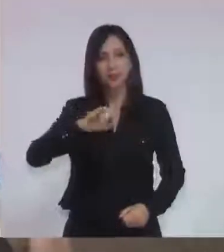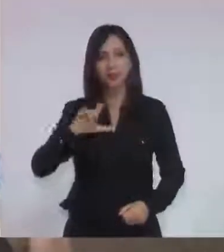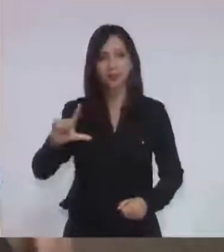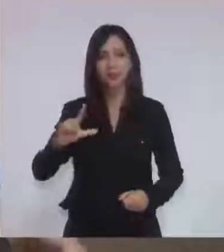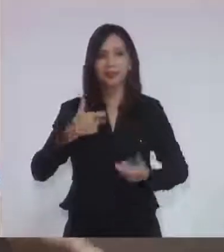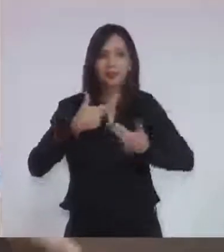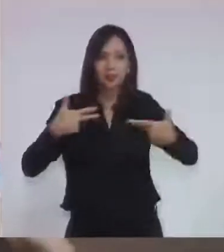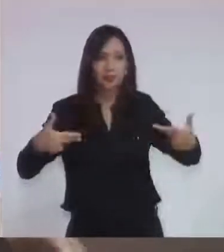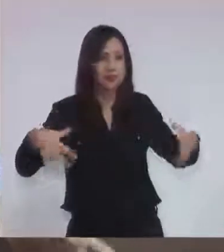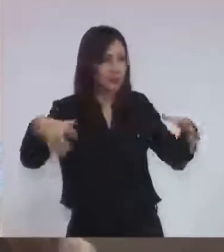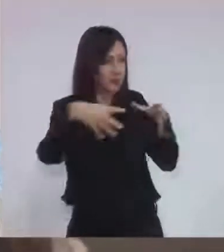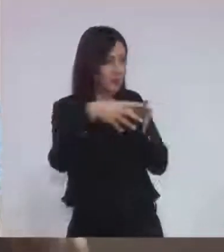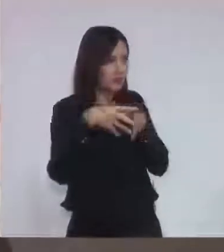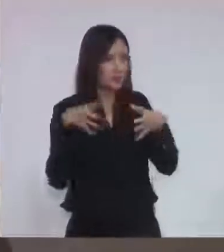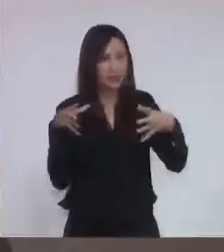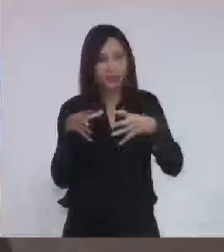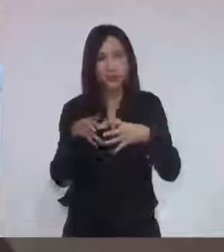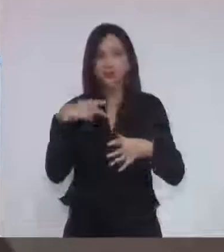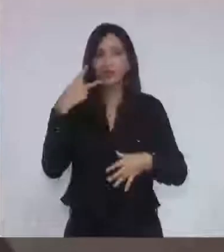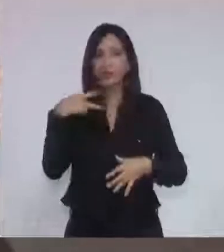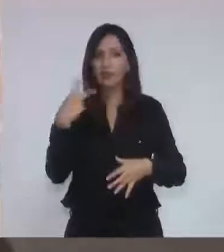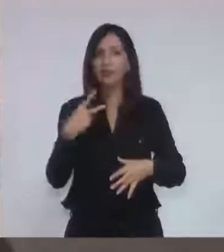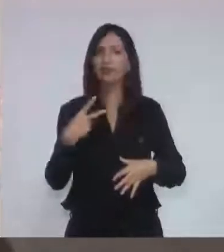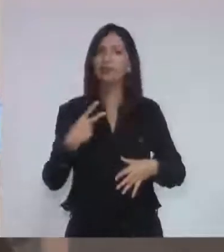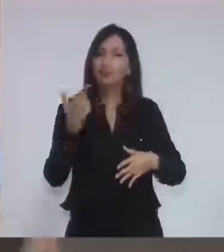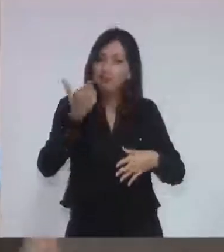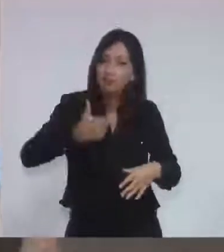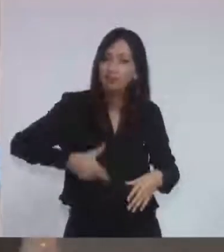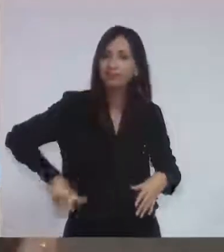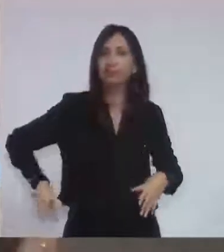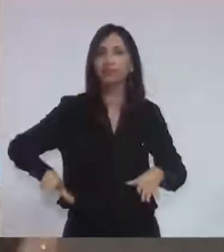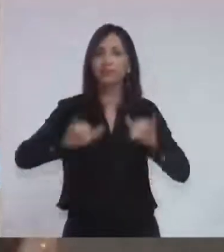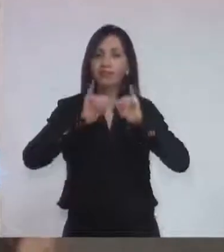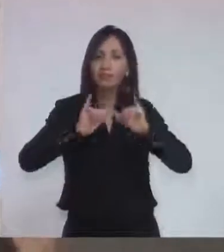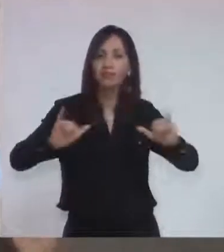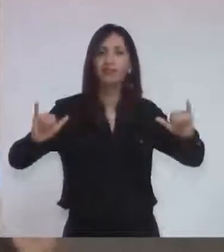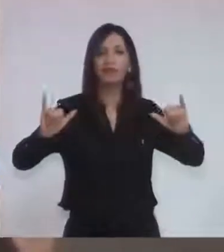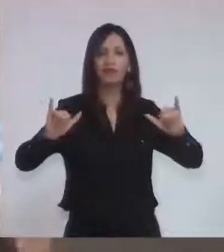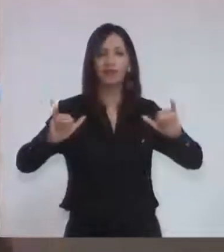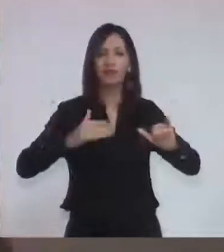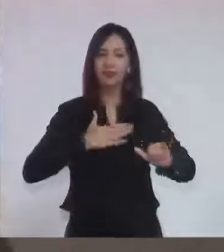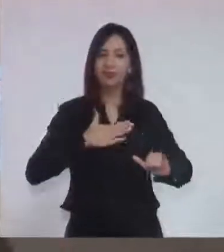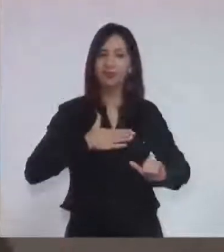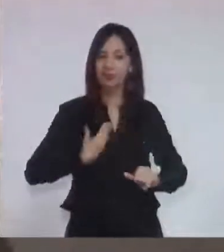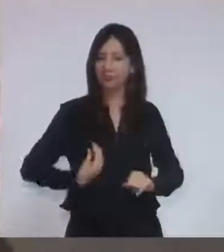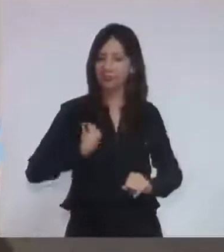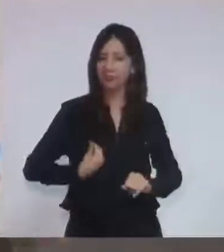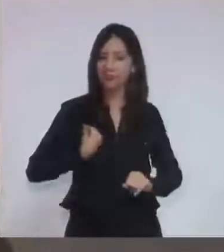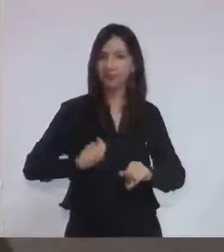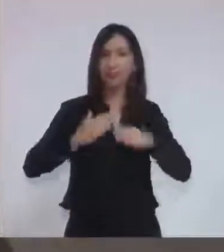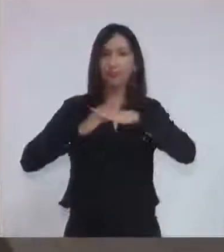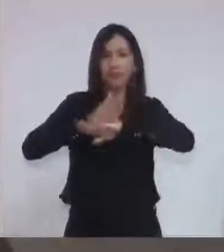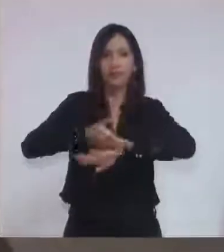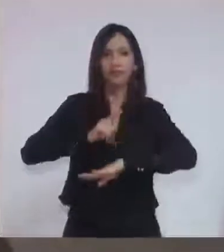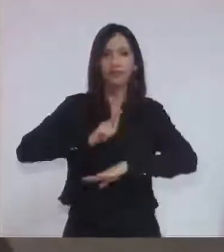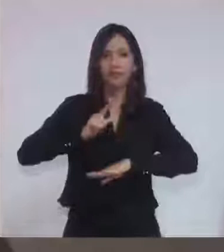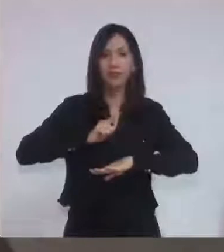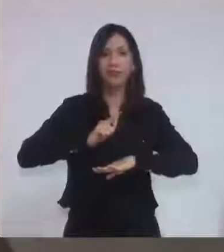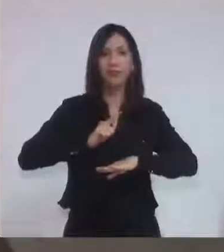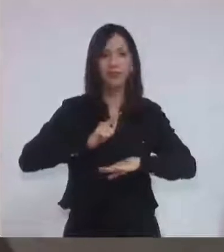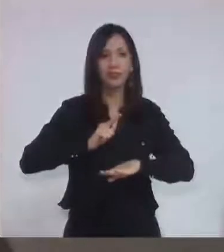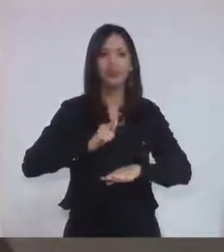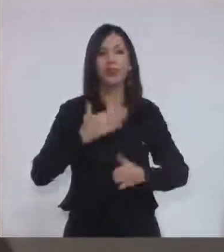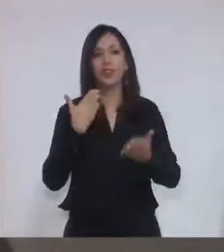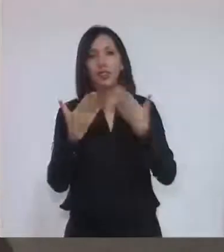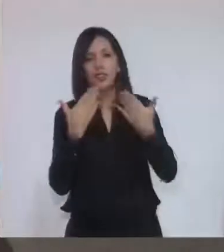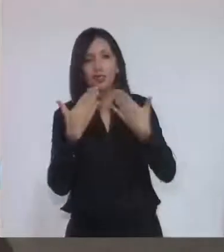Rubens Nunes, e eu dou aqui, manifesto mais uma vez a minha participação no manifesto. Né? Eu conversei